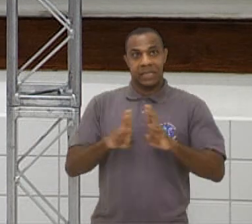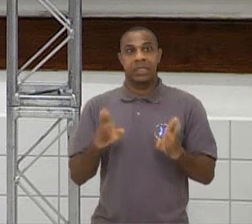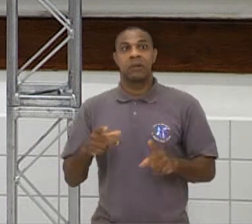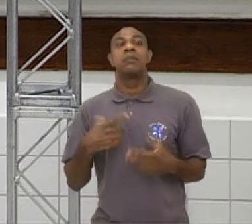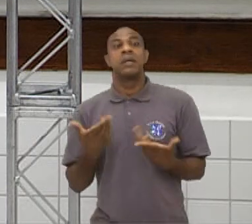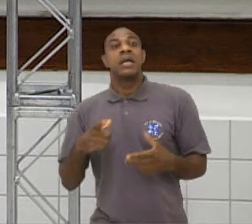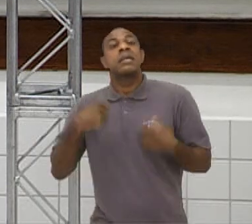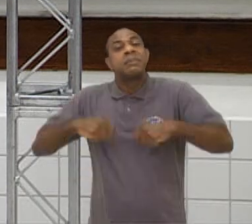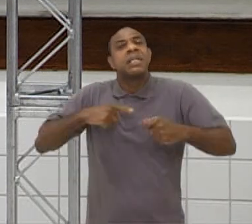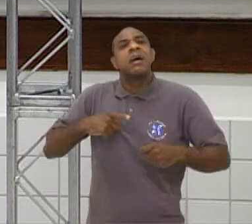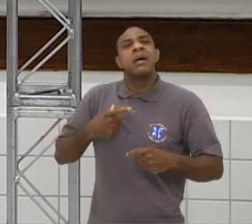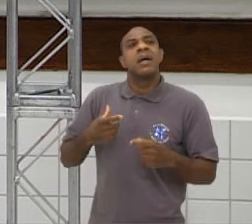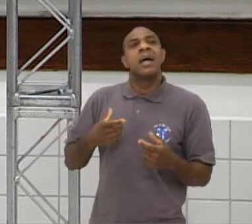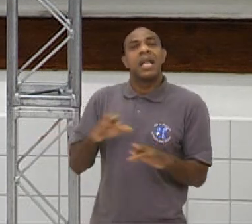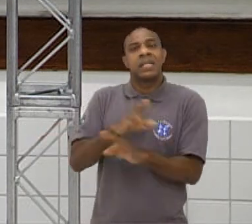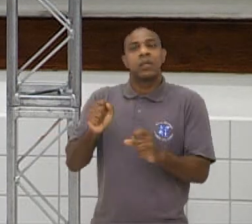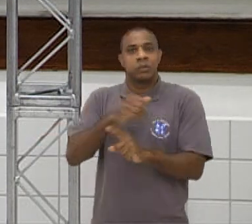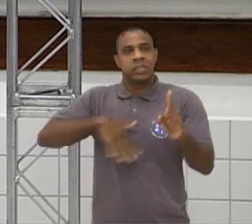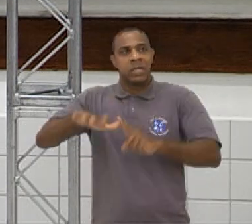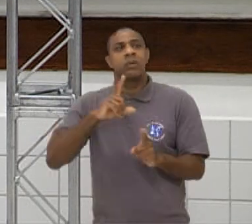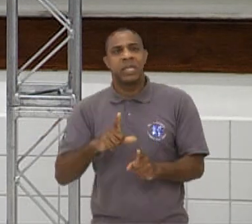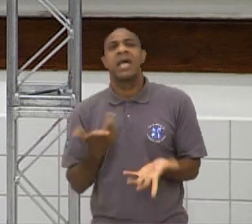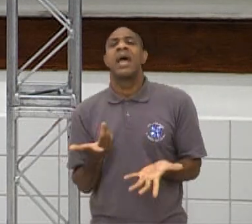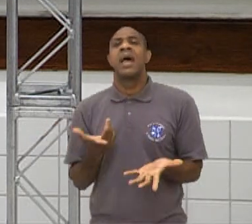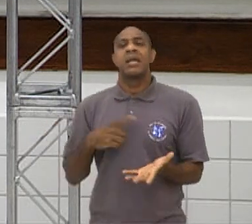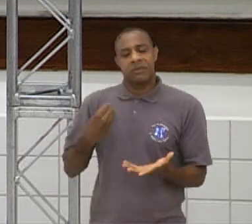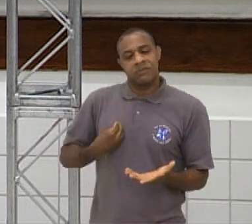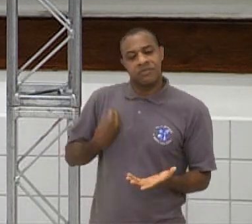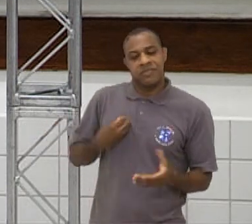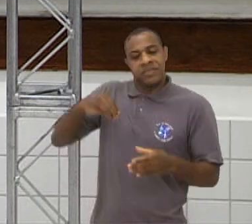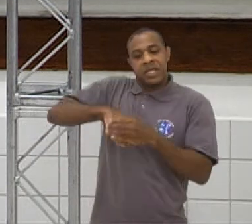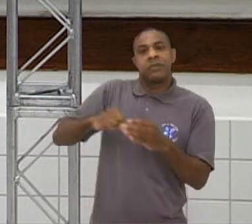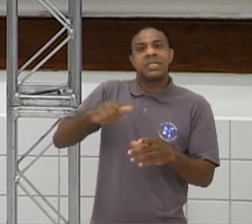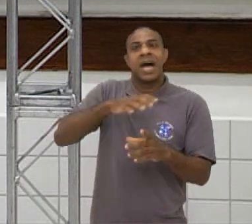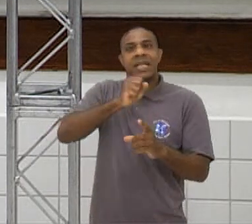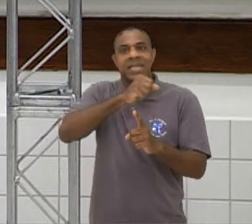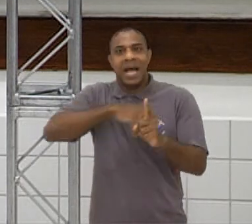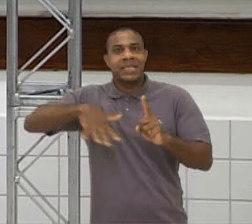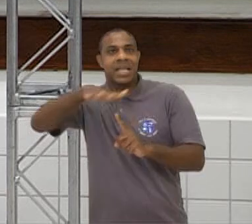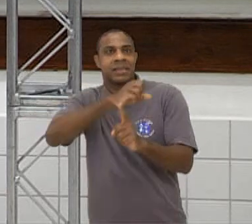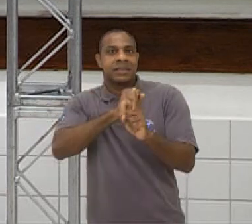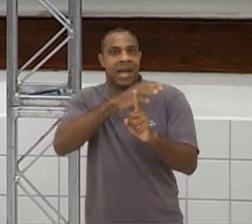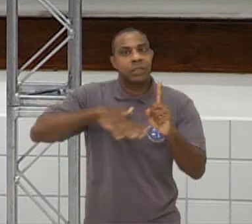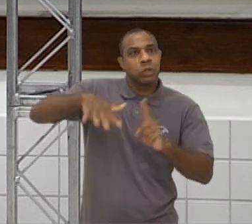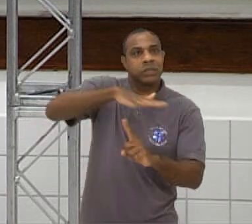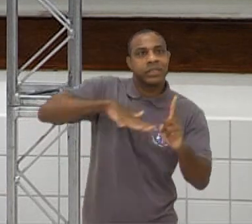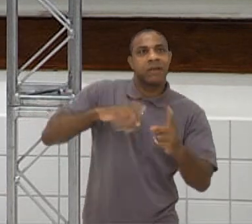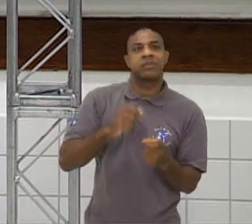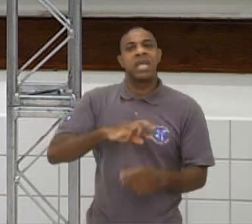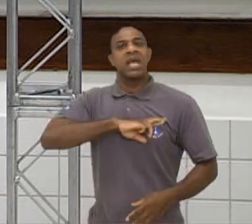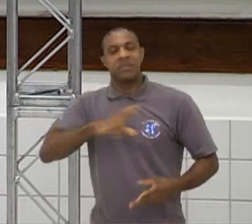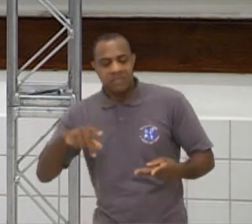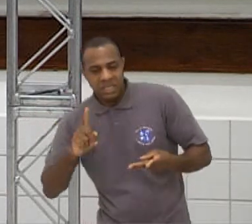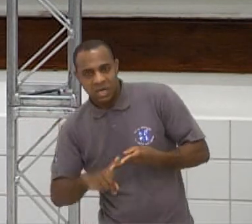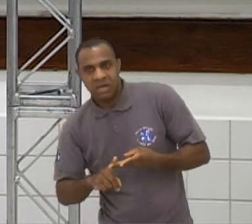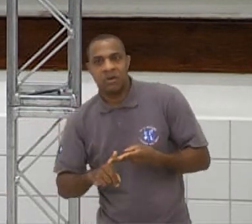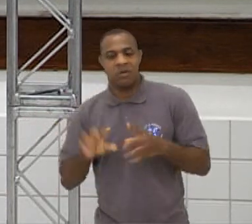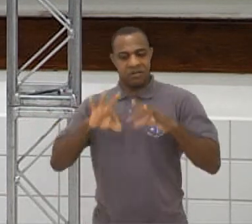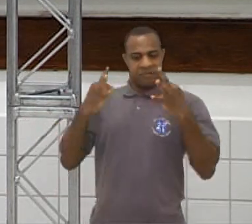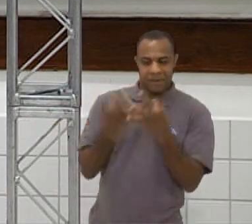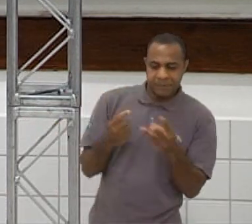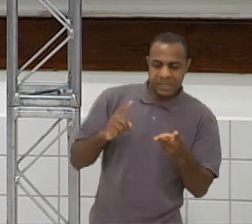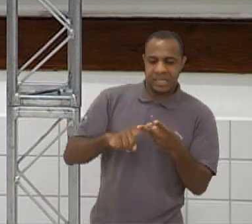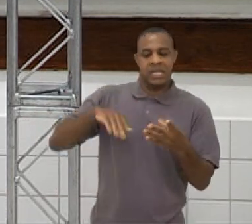A família, a religião, a educação, a escola. Volta lá, né? Volta 20 casinhas lá nas